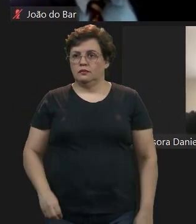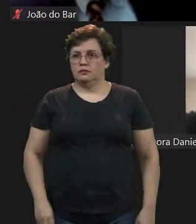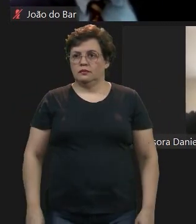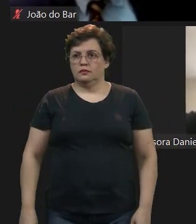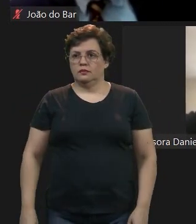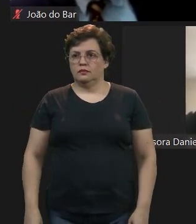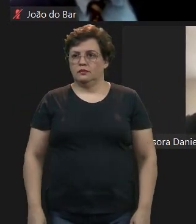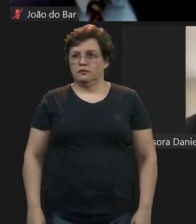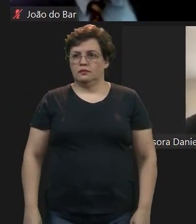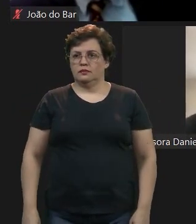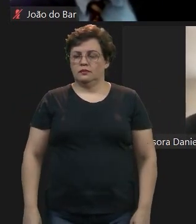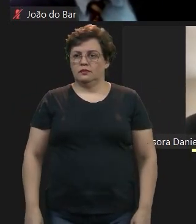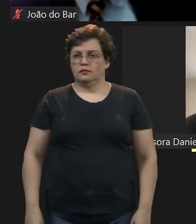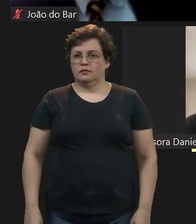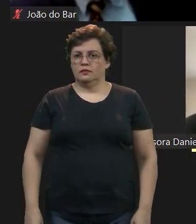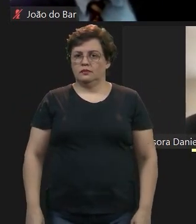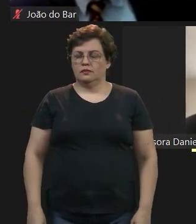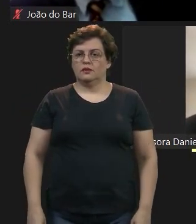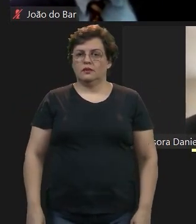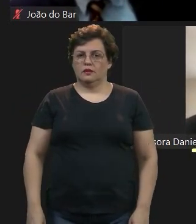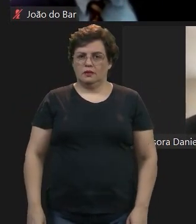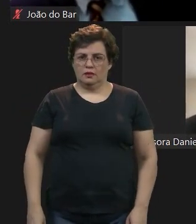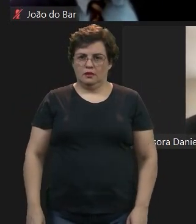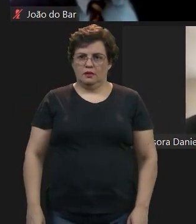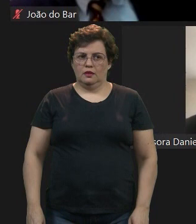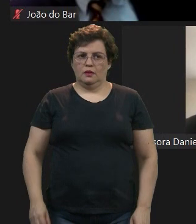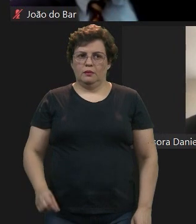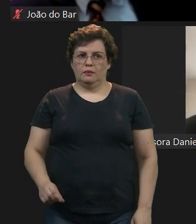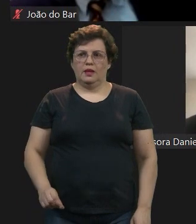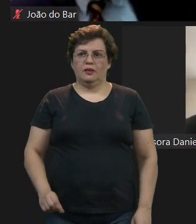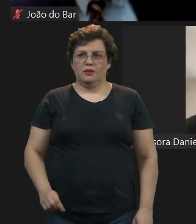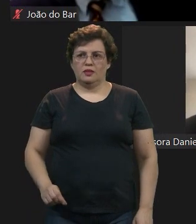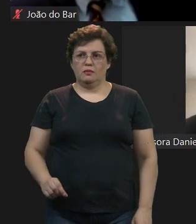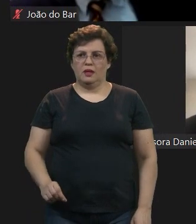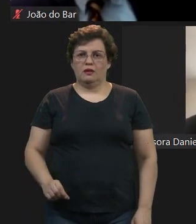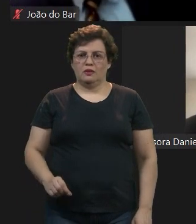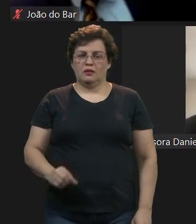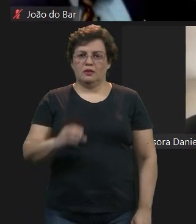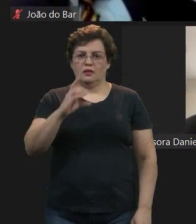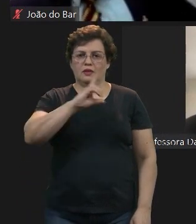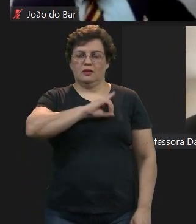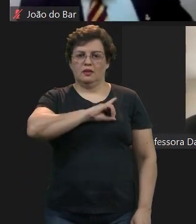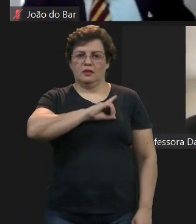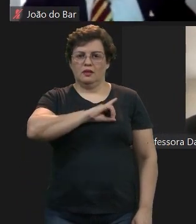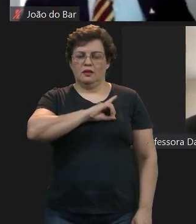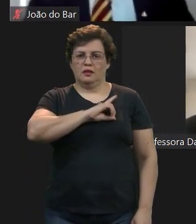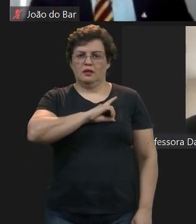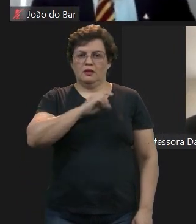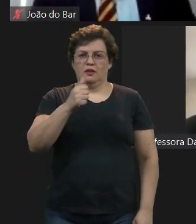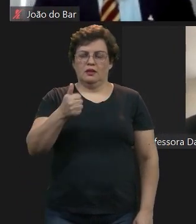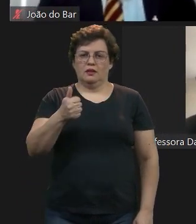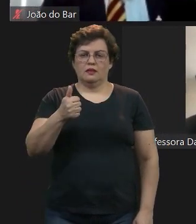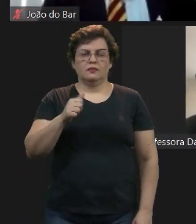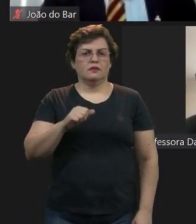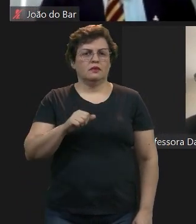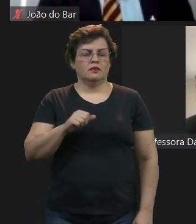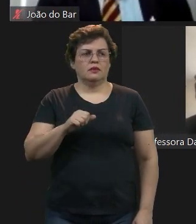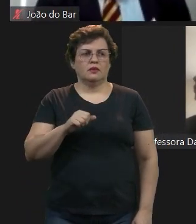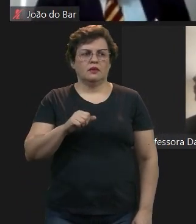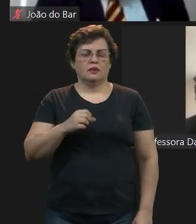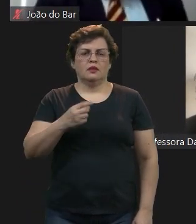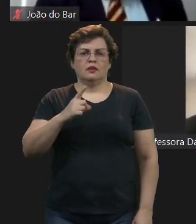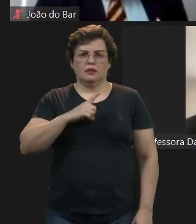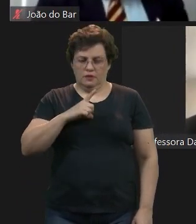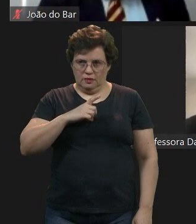Vereadora Professora Daniela. Presente. Vereador Delegado Wilson Damasceno. Presente. Havendo o